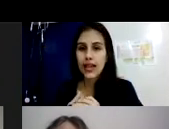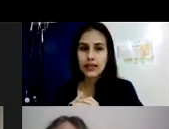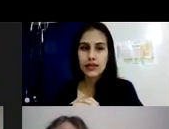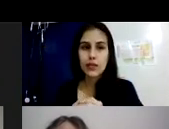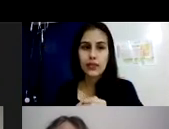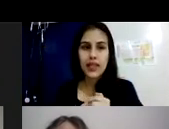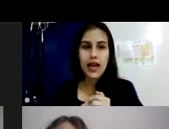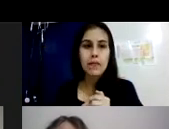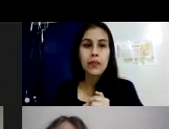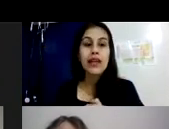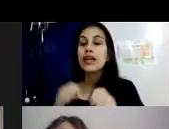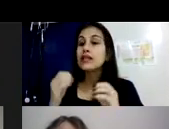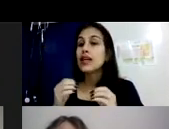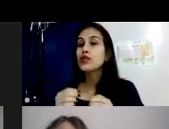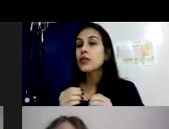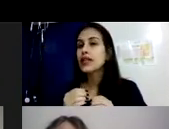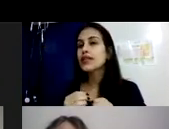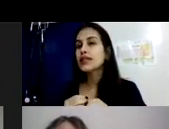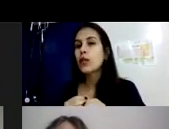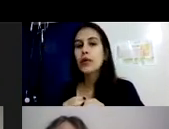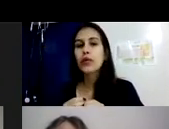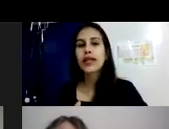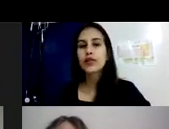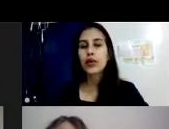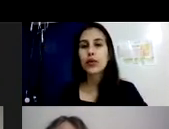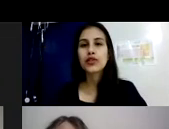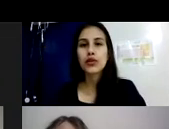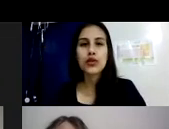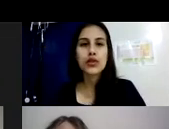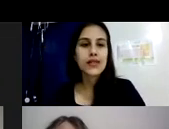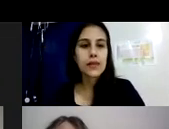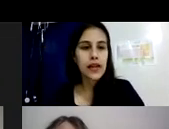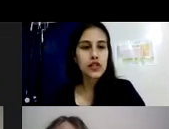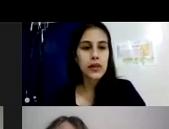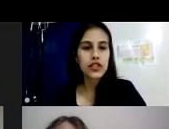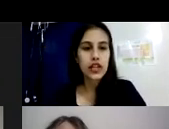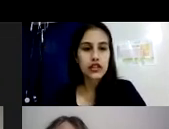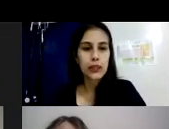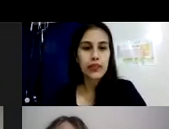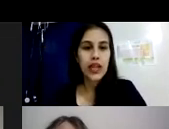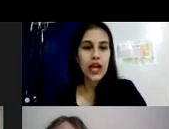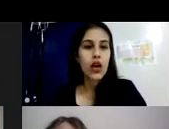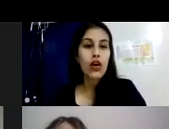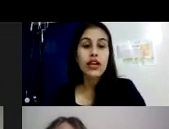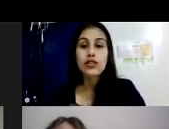de quedas, tá? E traz uma orientação para o cuidador, por isso que eu trouxe esse print para a gente. Olha só, qual